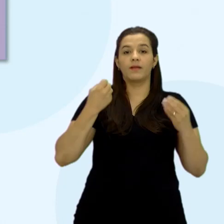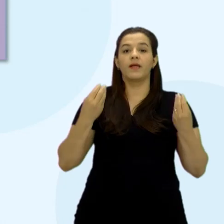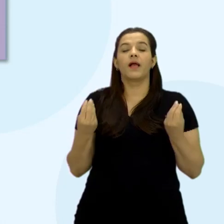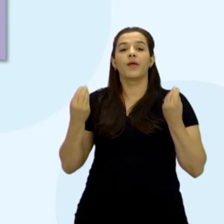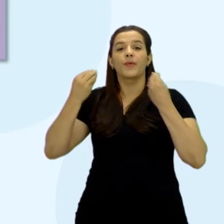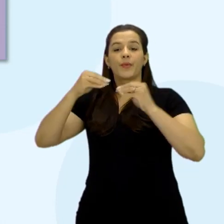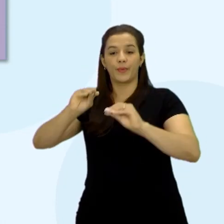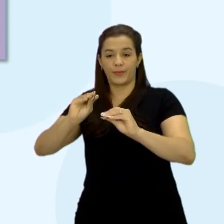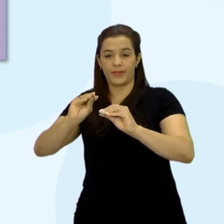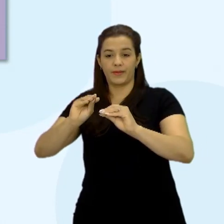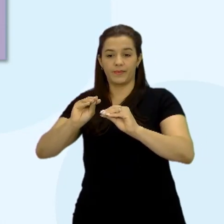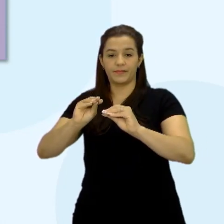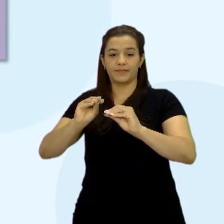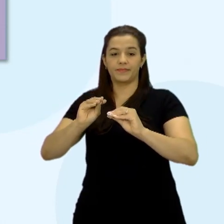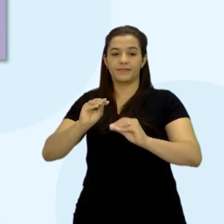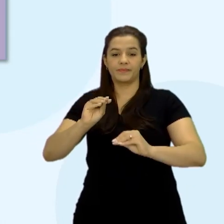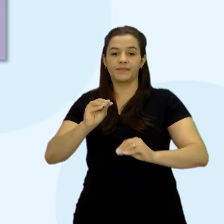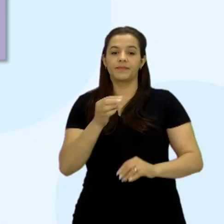adicionar,